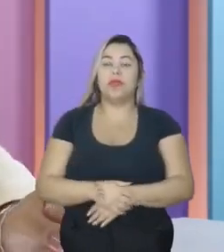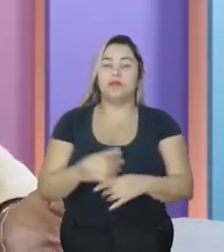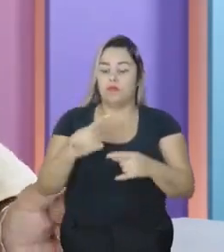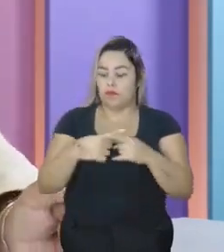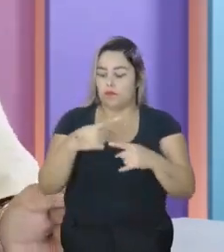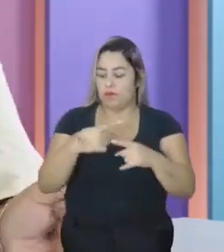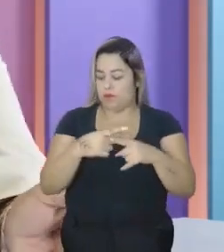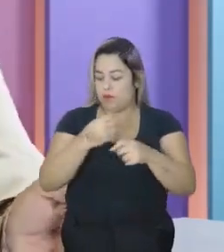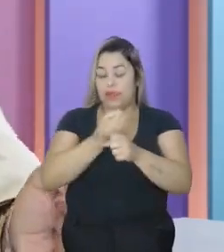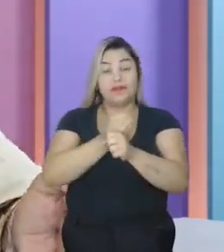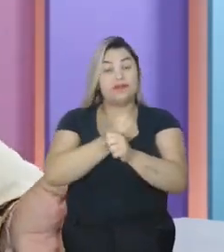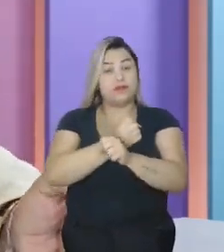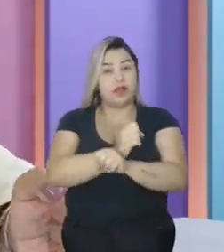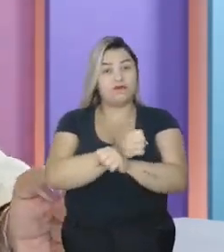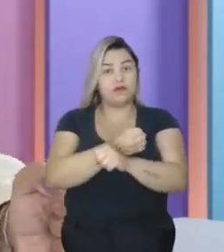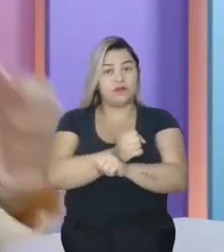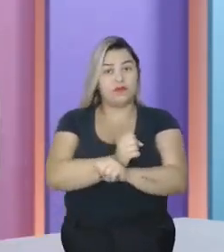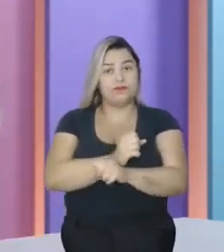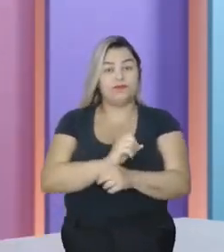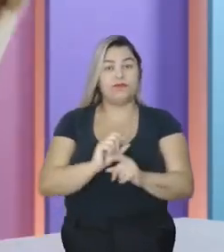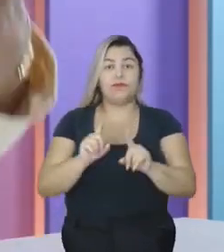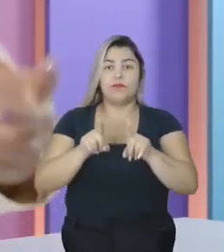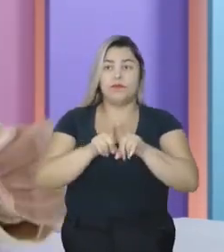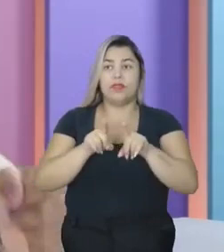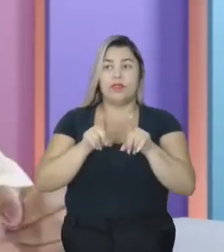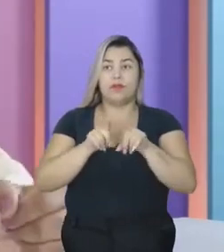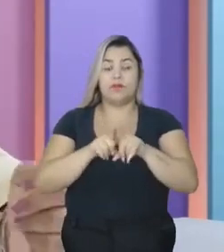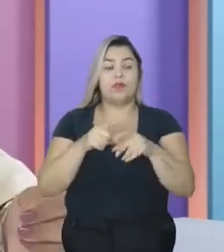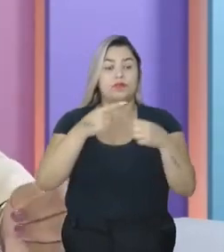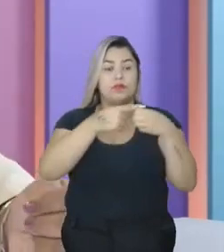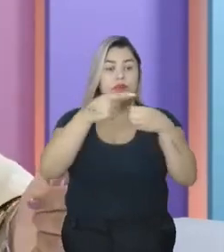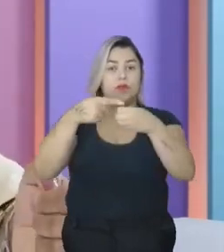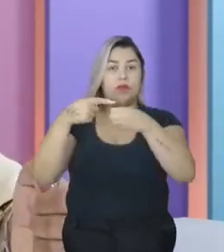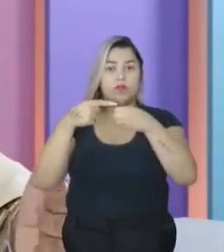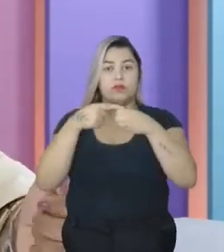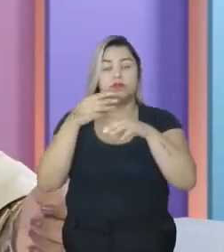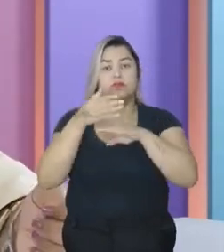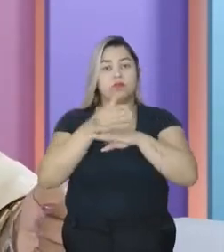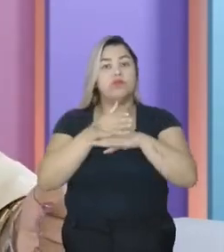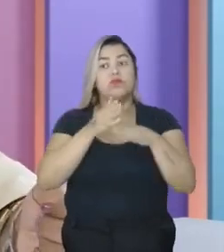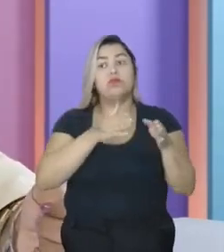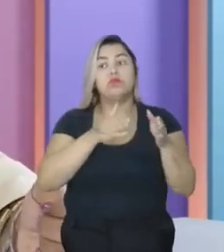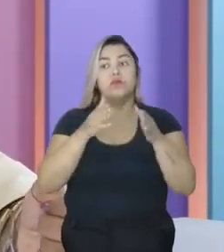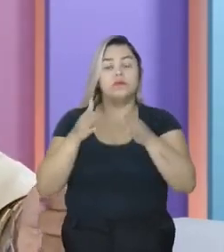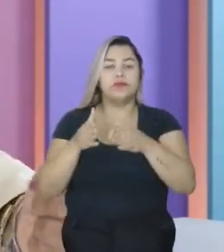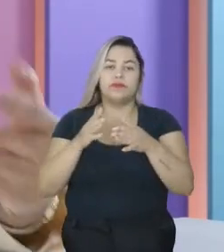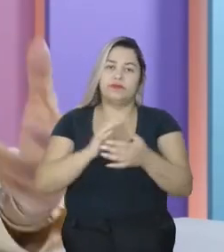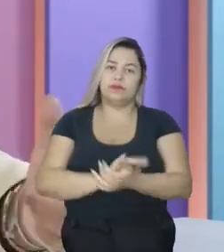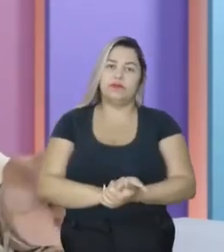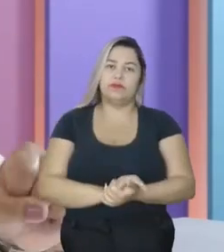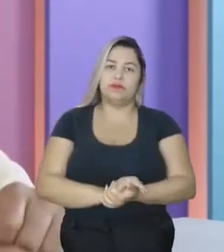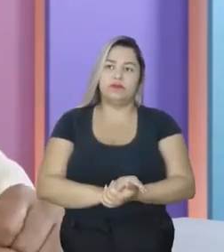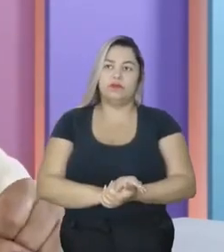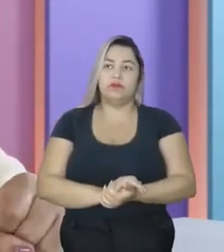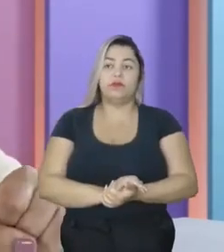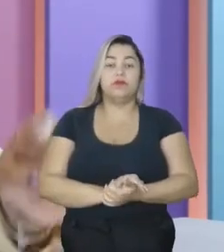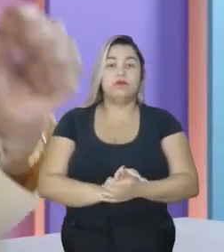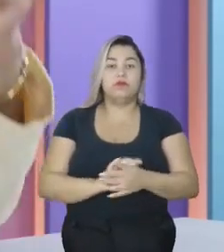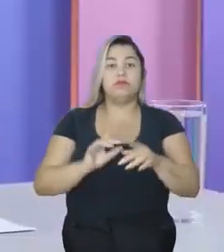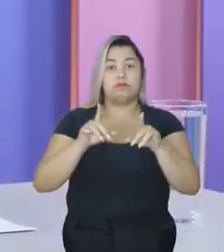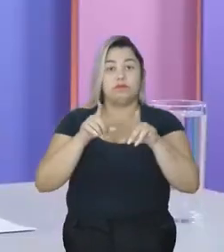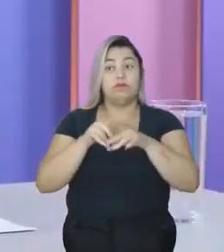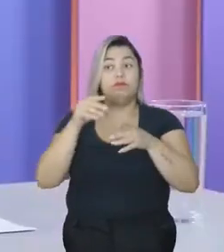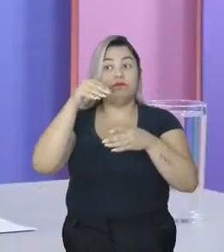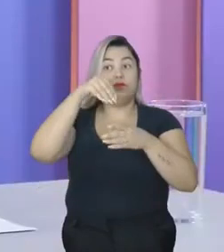escravidão negra ela se dá já dentro de um processo já dentro da modernidade,